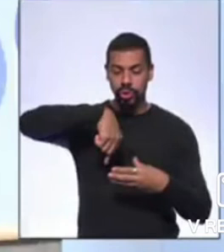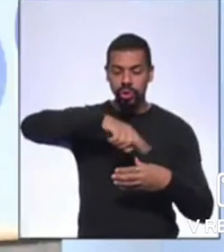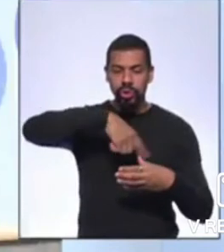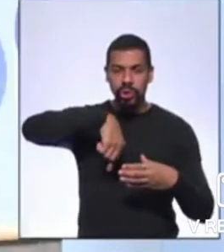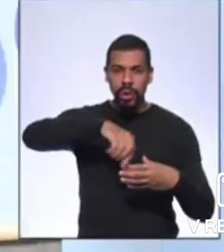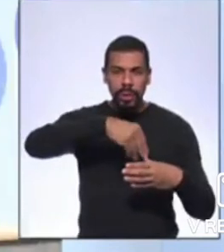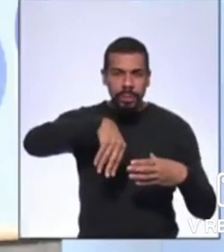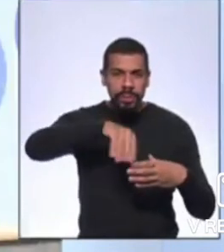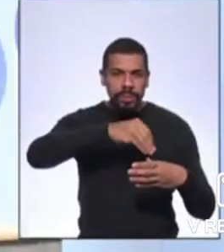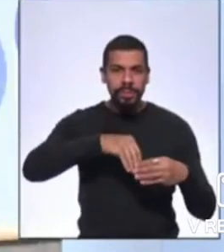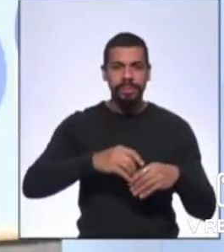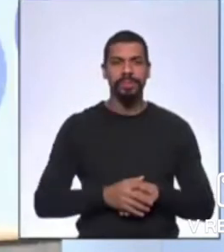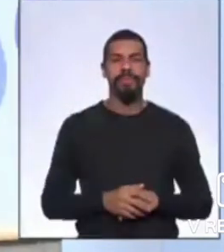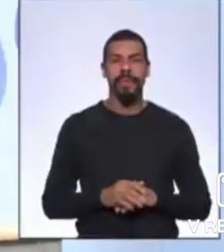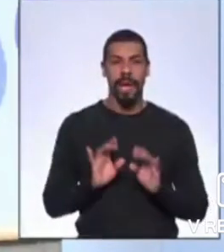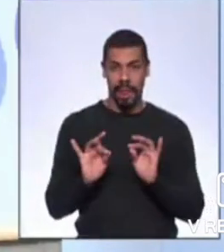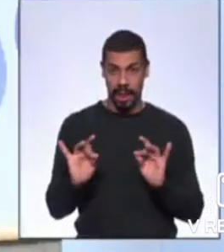líquido.